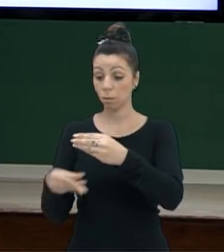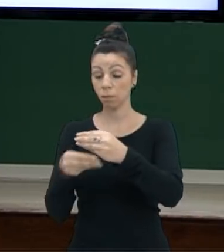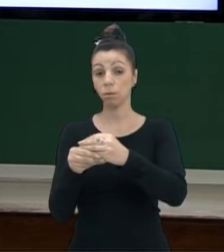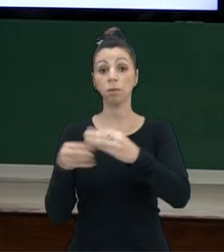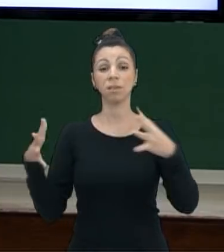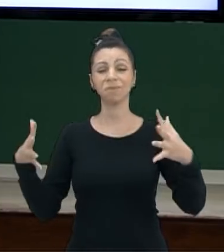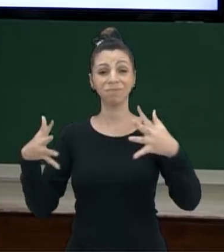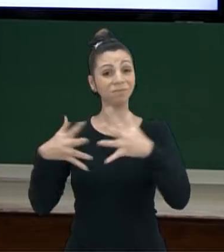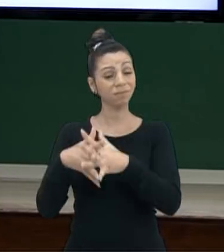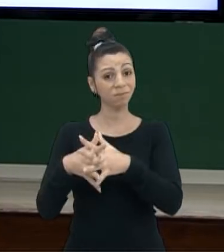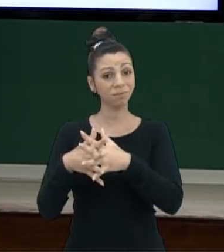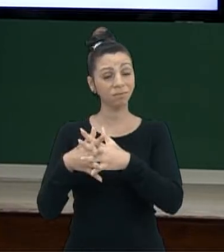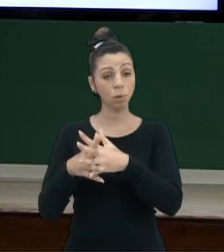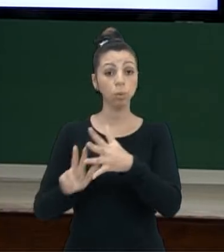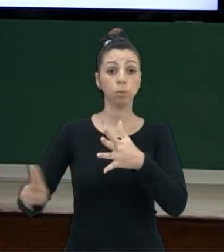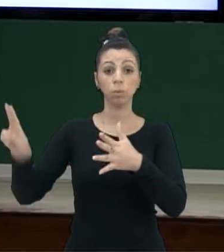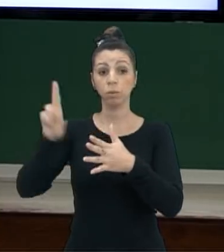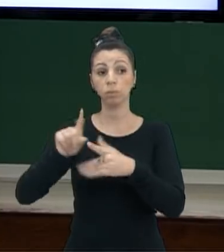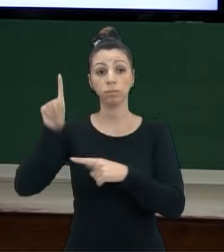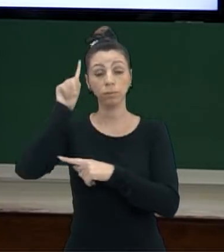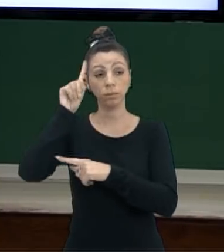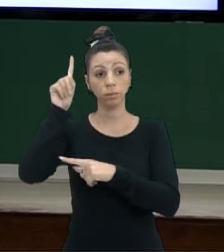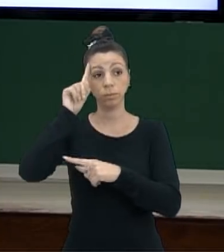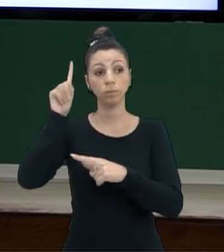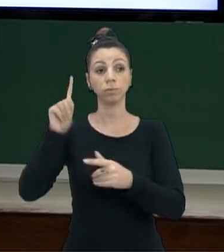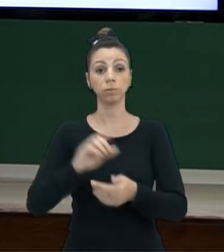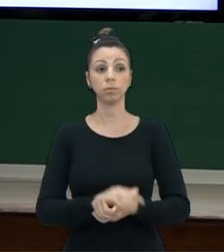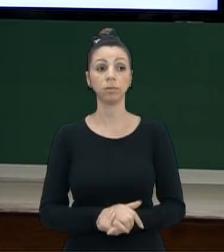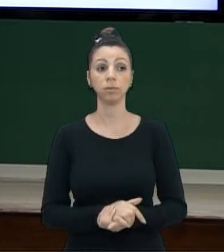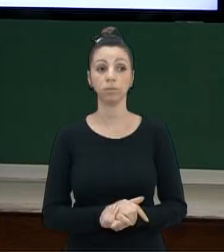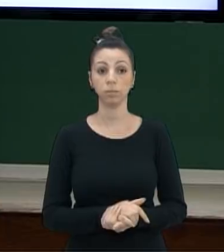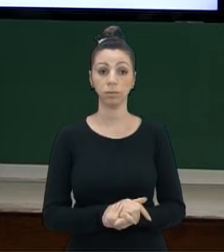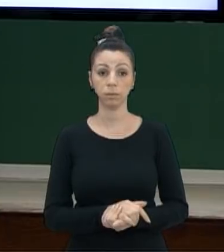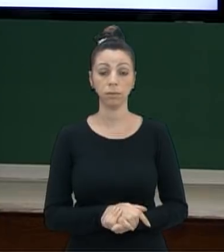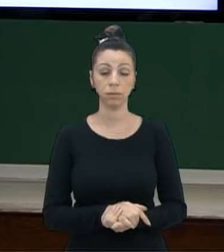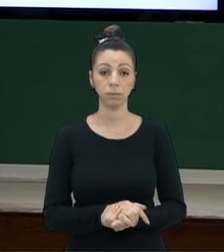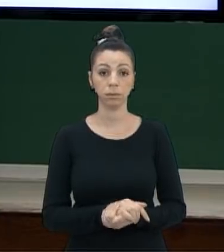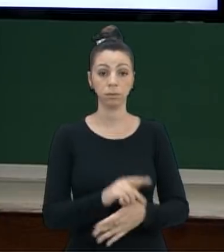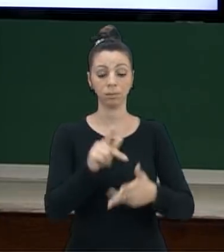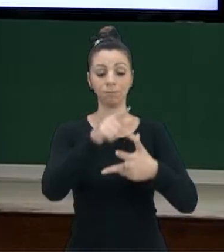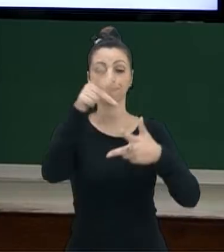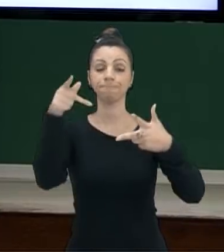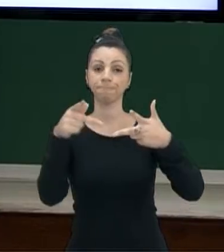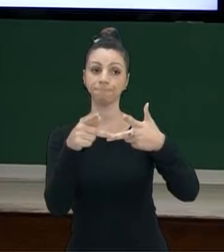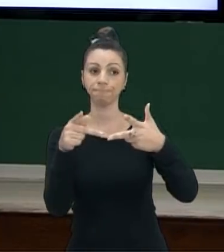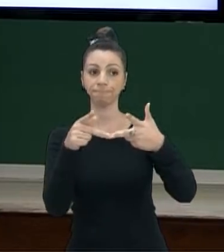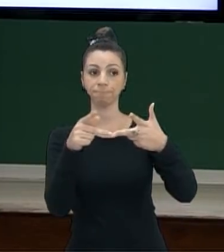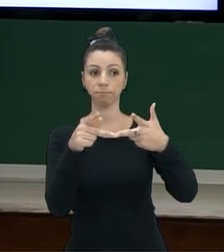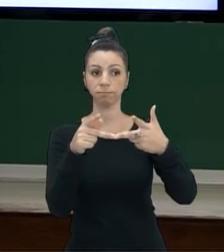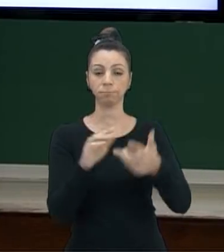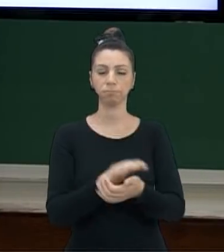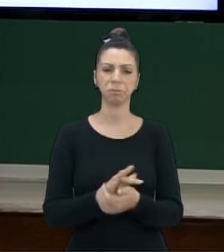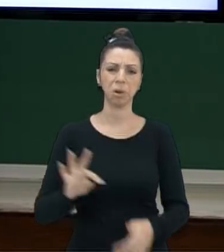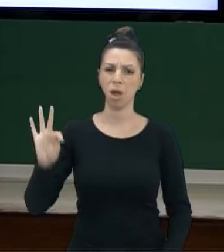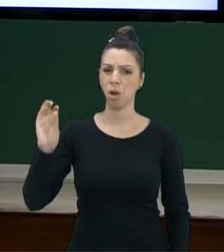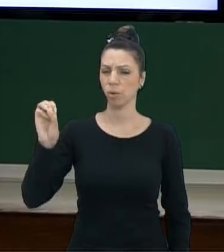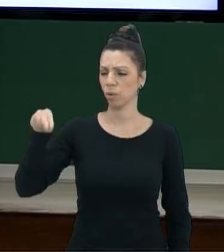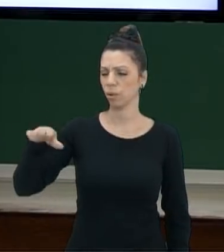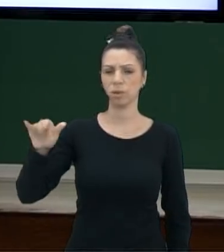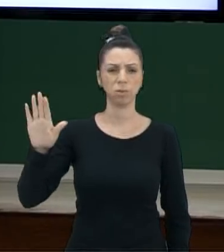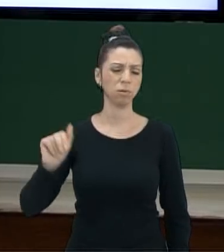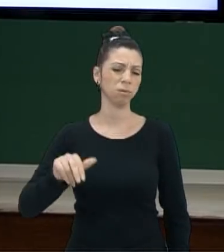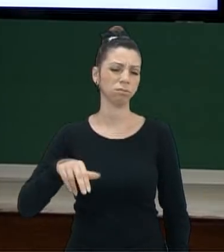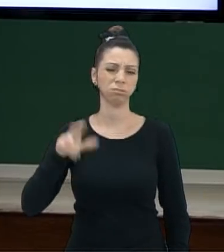confusão para o uso no dia a dia? Esses da terceira pessoa. Os tônicos não são tão